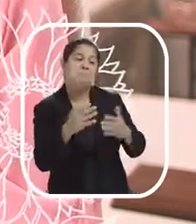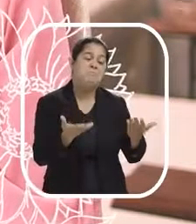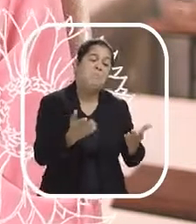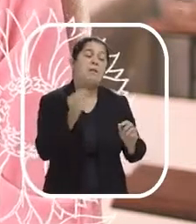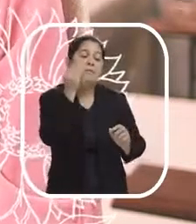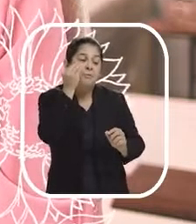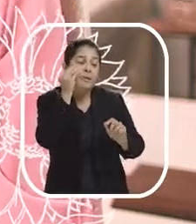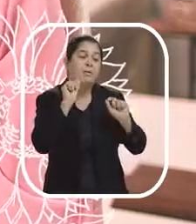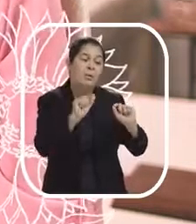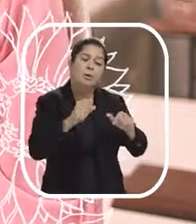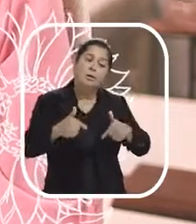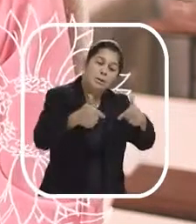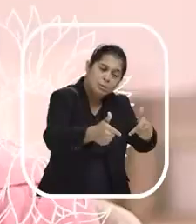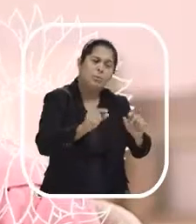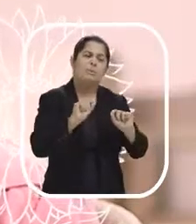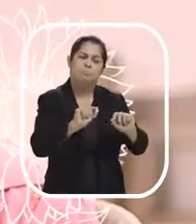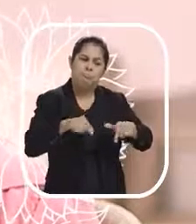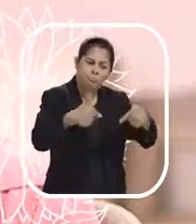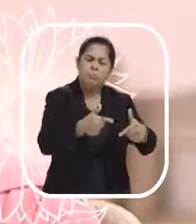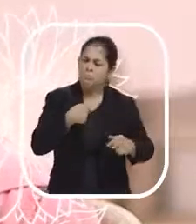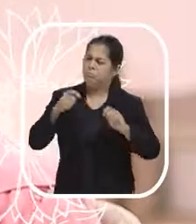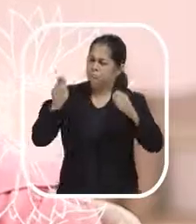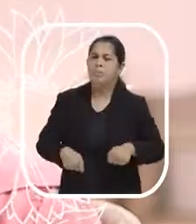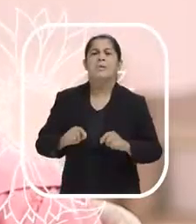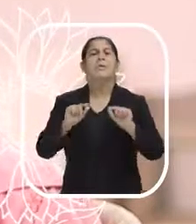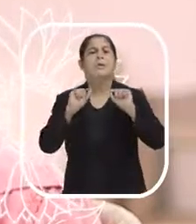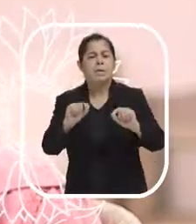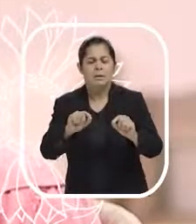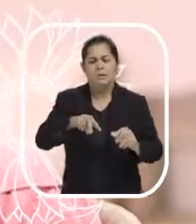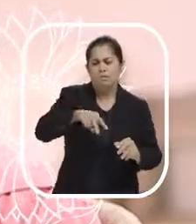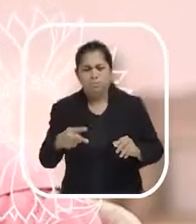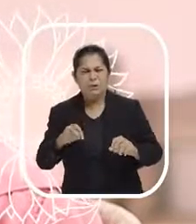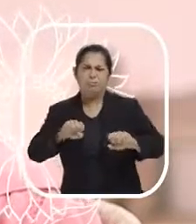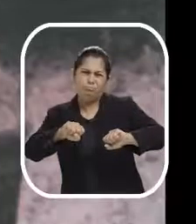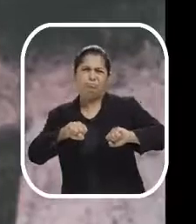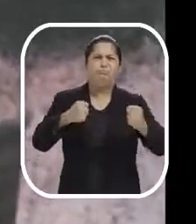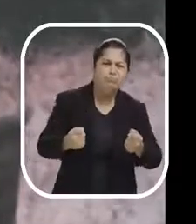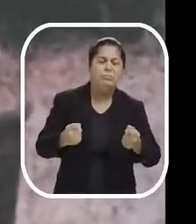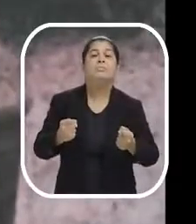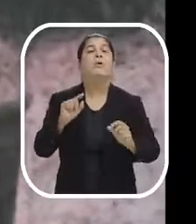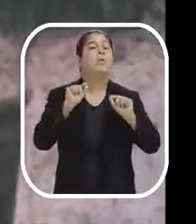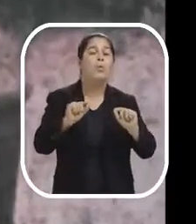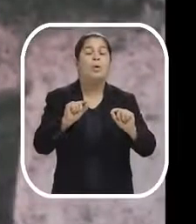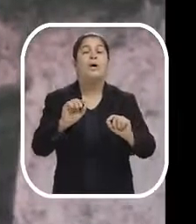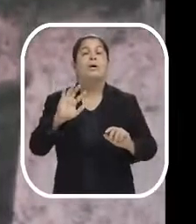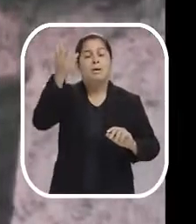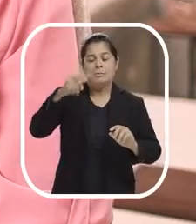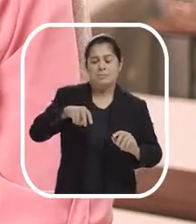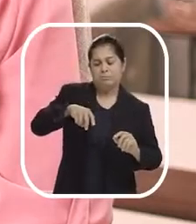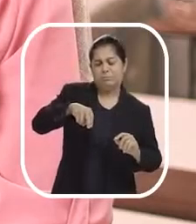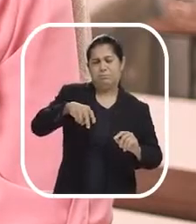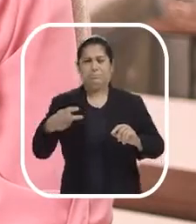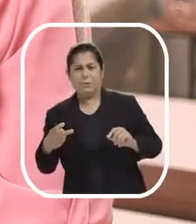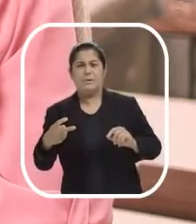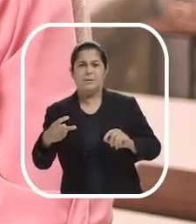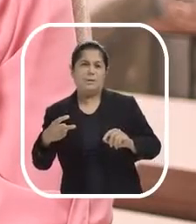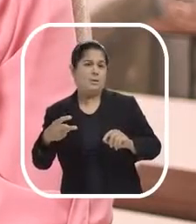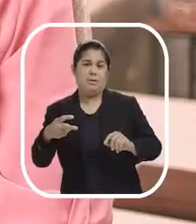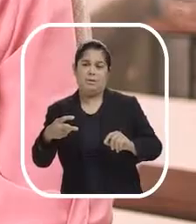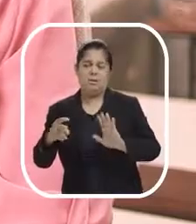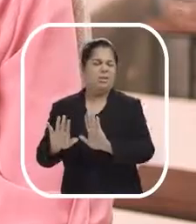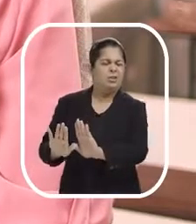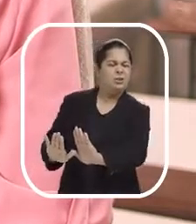dia é dia de superação e cada coração tem sua própria definição. Sou frágil, mas eu me fortaleço na dor. Tem